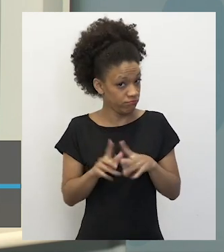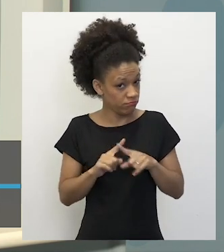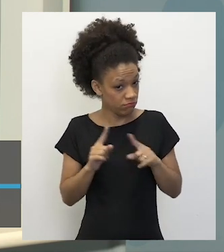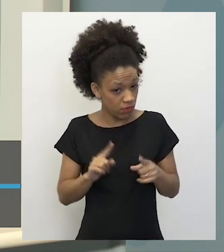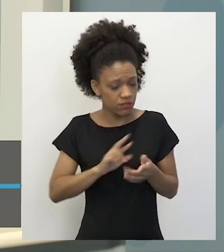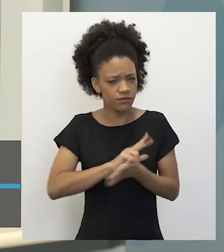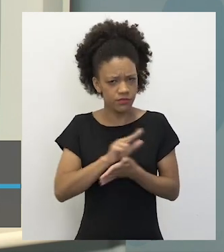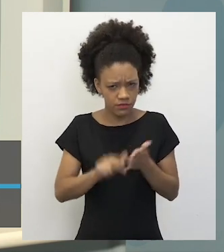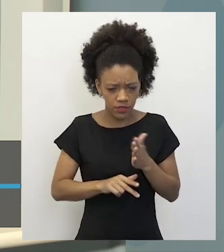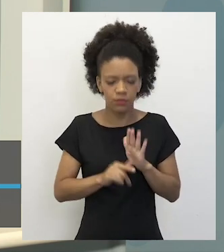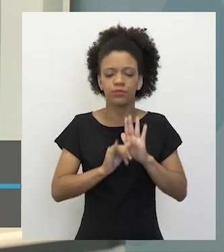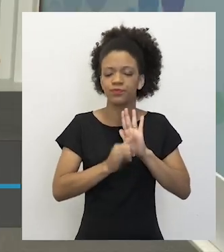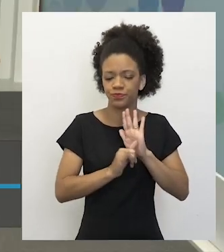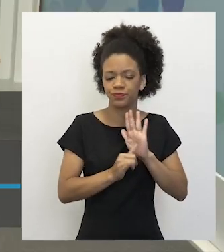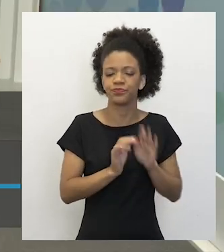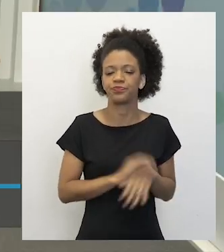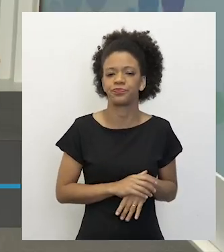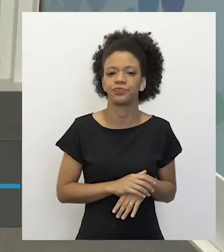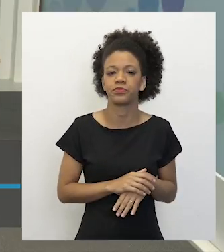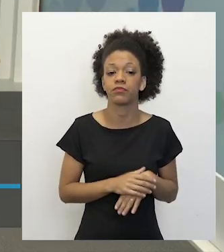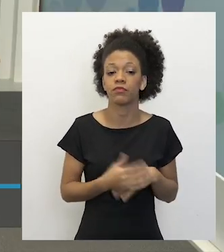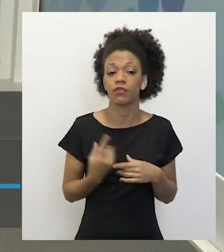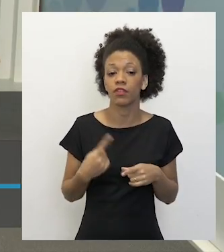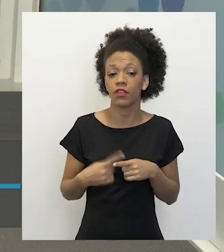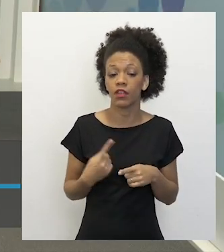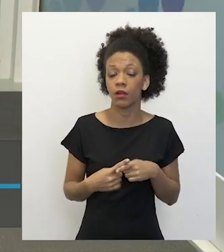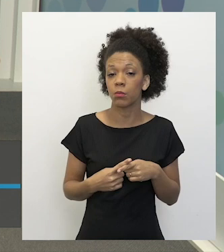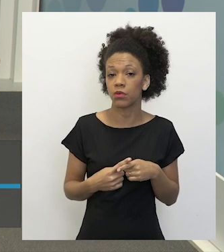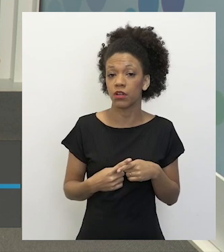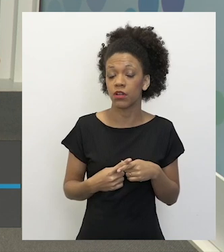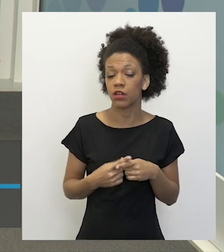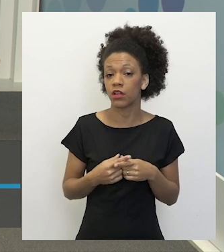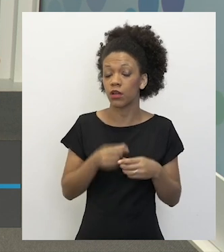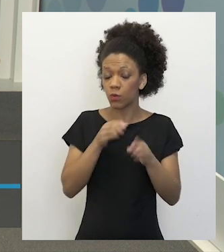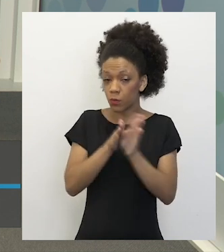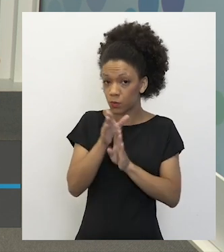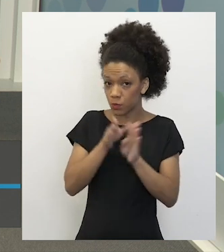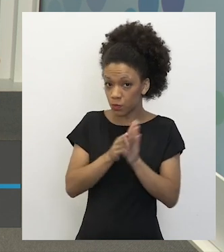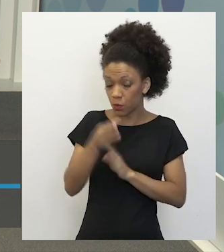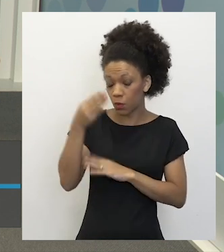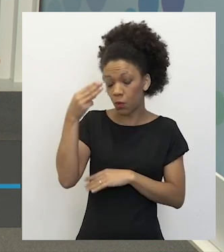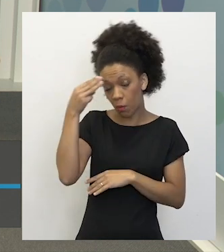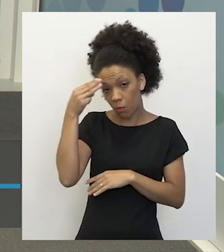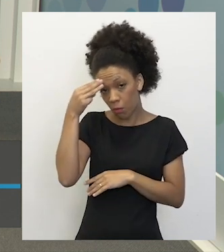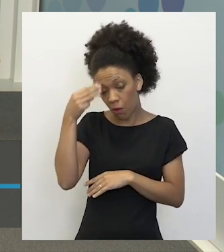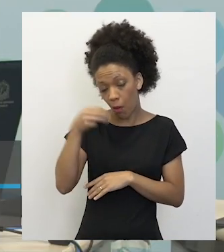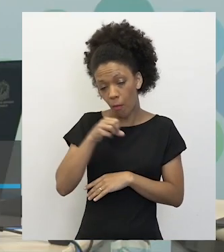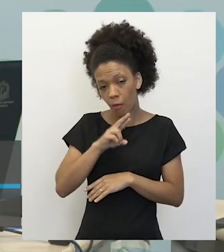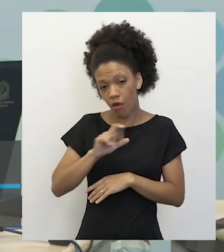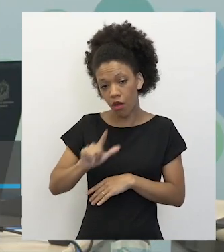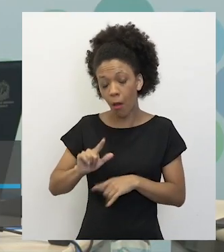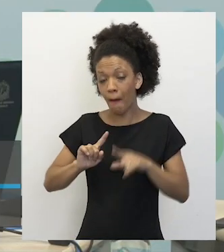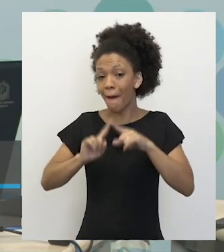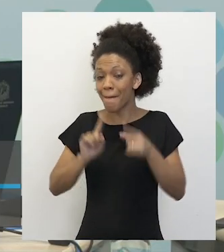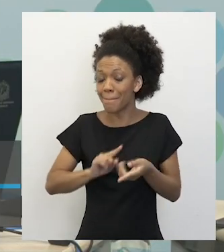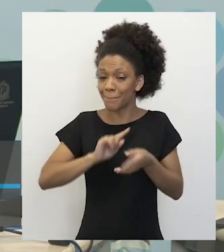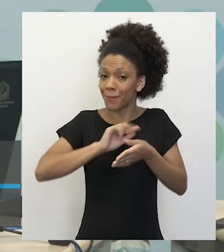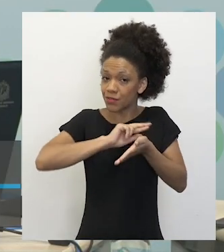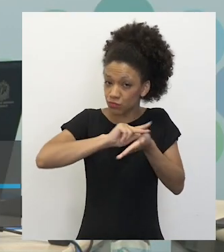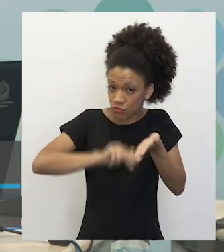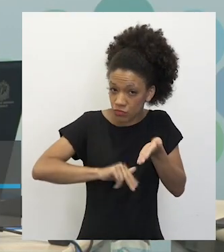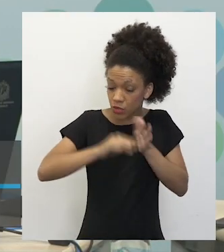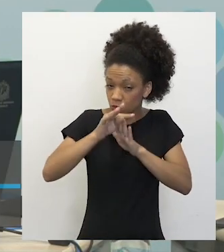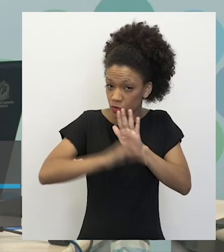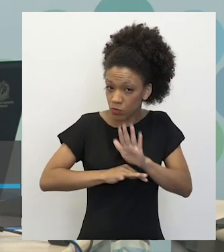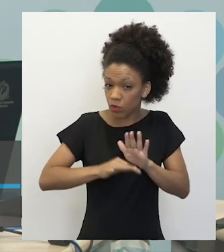estão colocando Sim, fábula. perfeito. É, porque tá? o ensinamento é a moral. Agora, o Isso. gênero textual, o que que é? É a fábula.